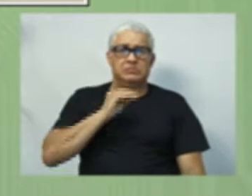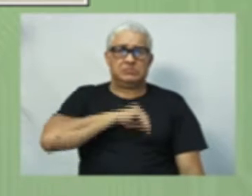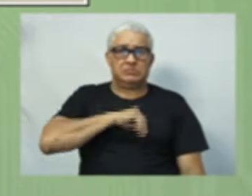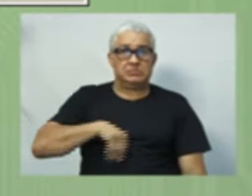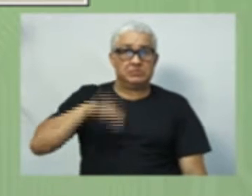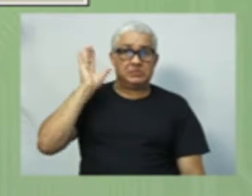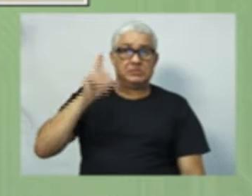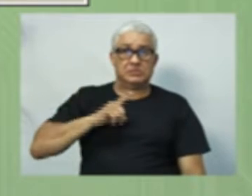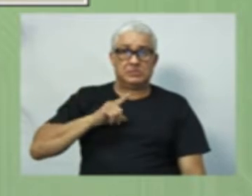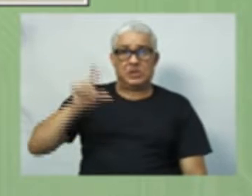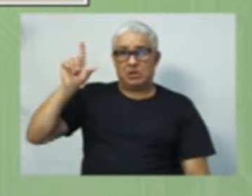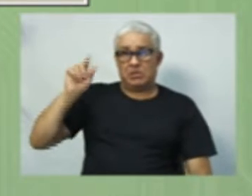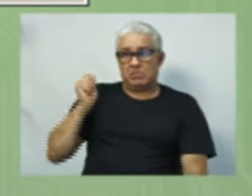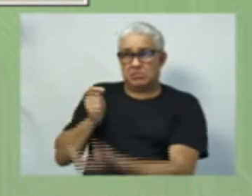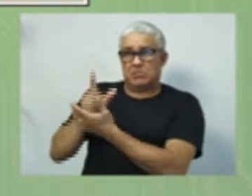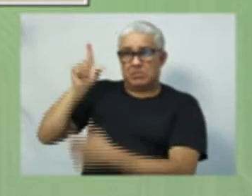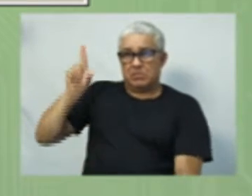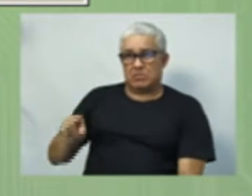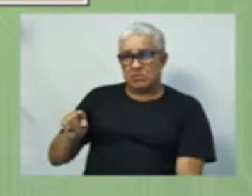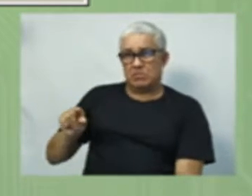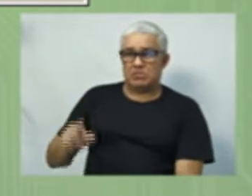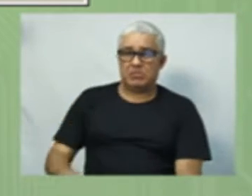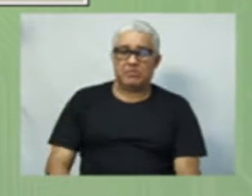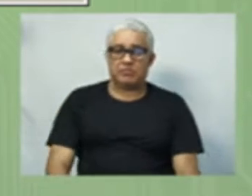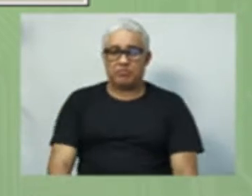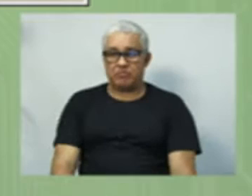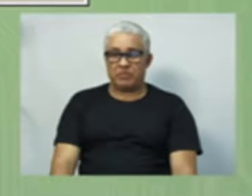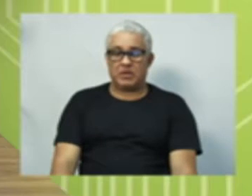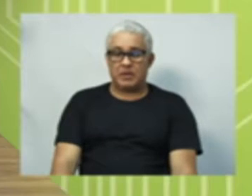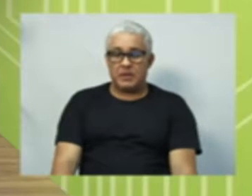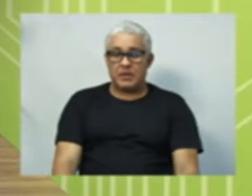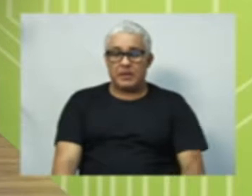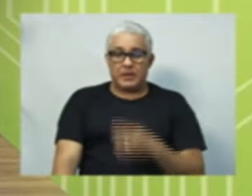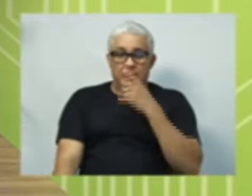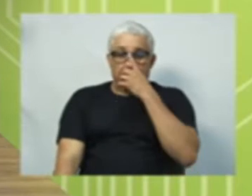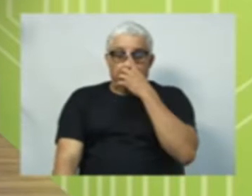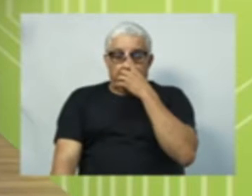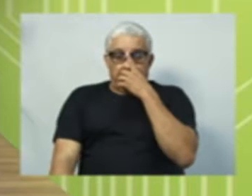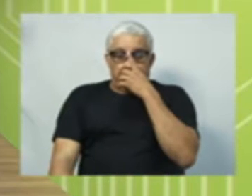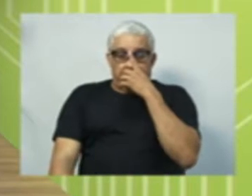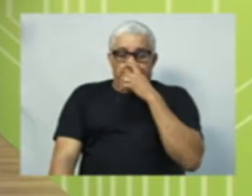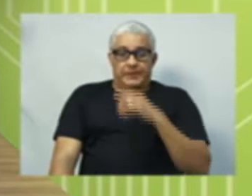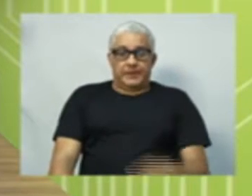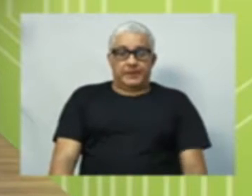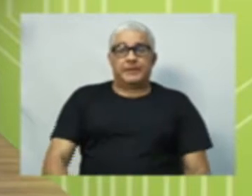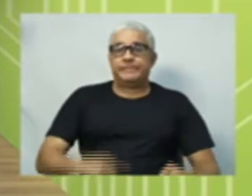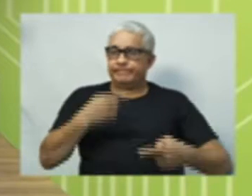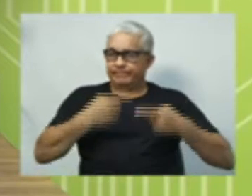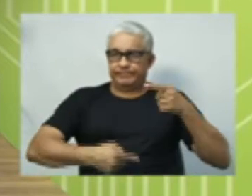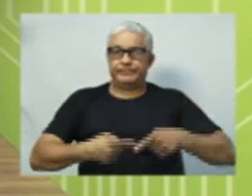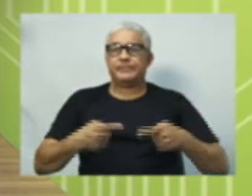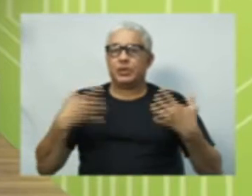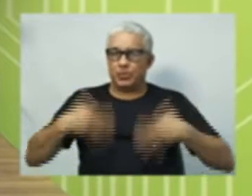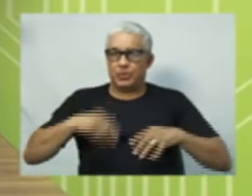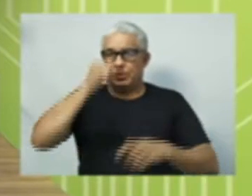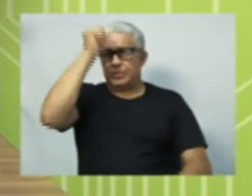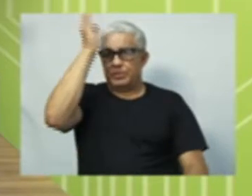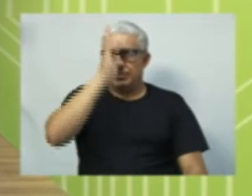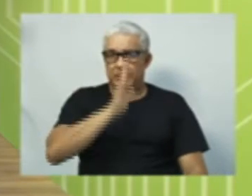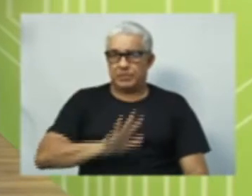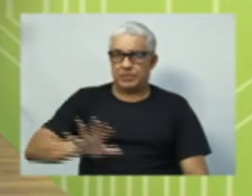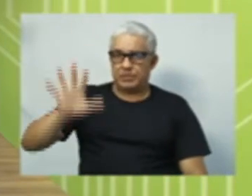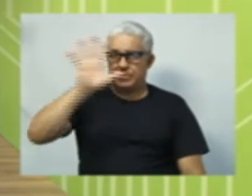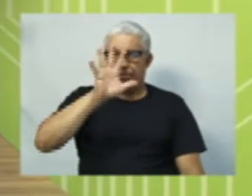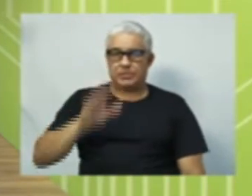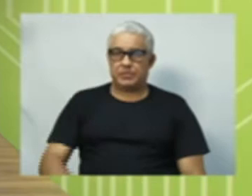acaba tendo um encargo menor de tributos. Aluna, esse é um ponto de discussão muito grande dentro do Brasil, né?